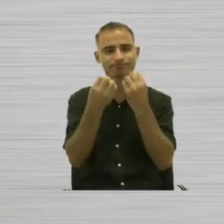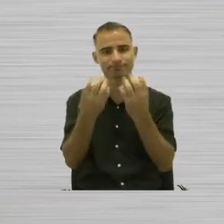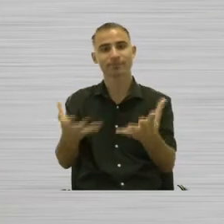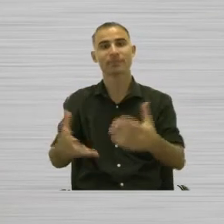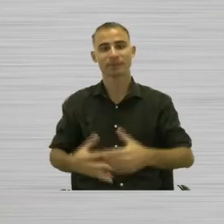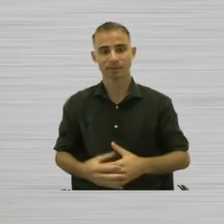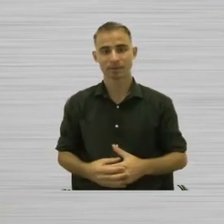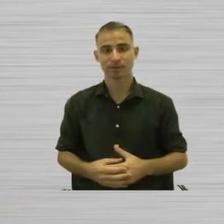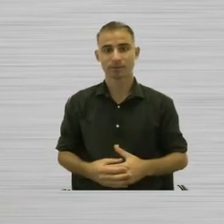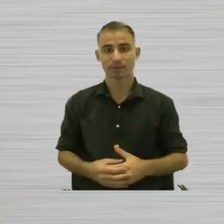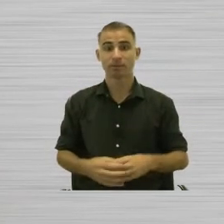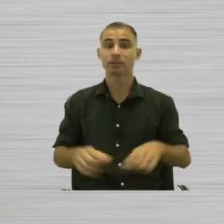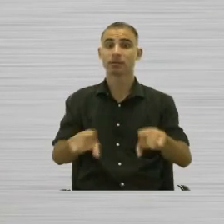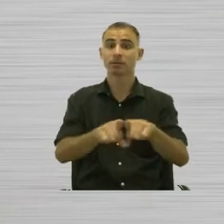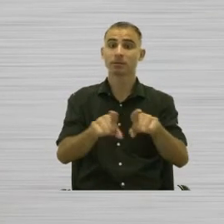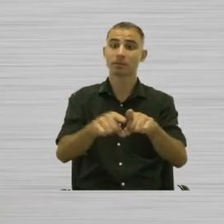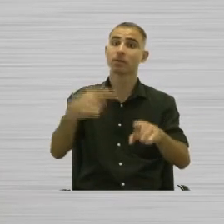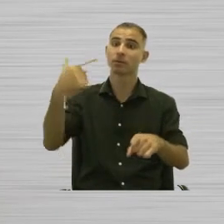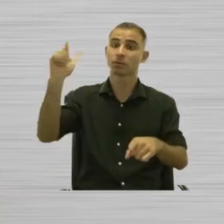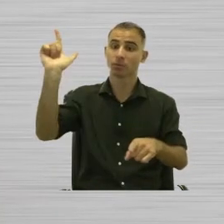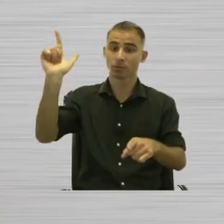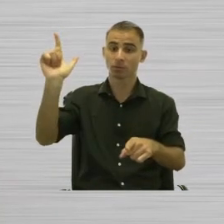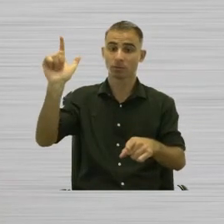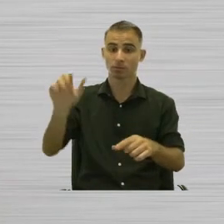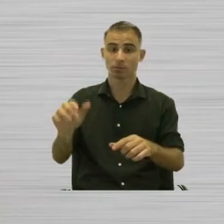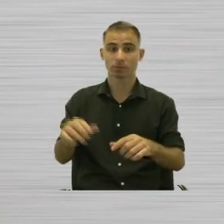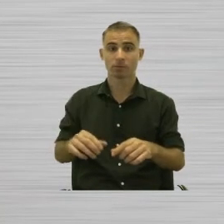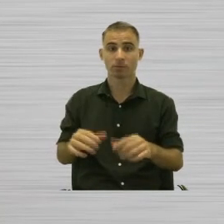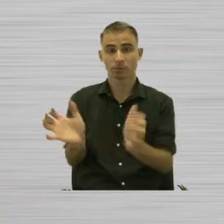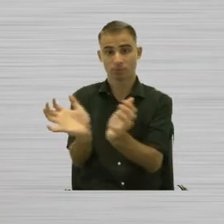Conselho Municipal de Saúde.